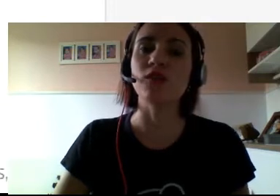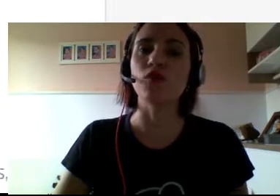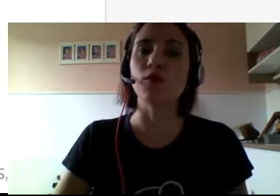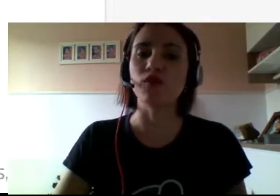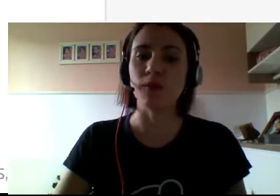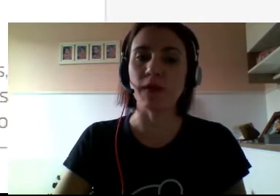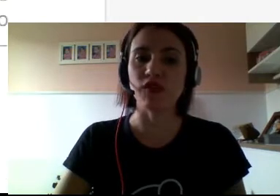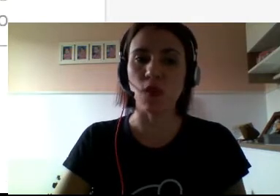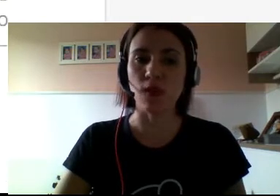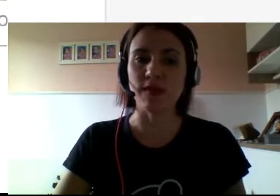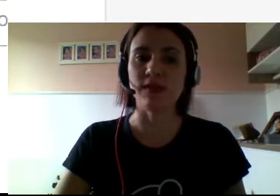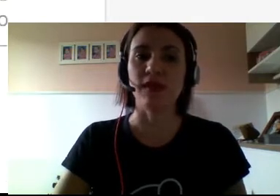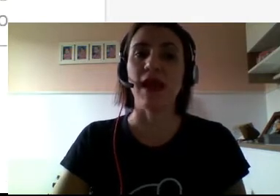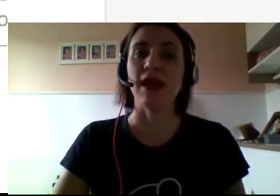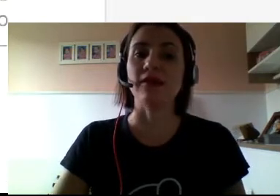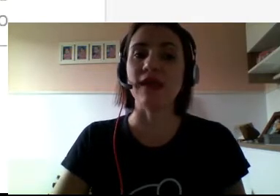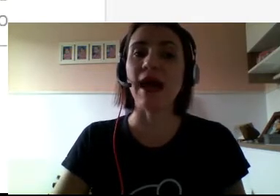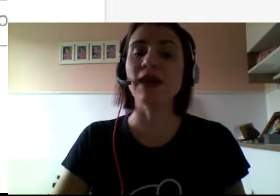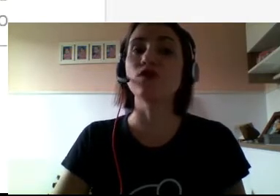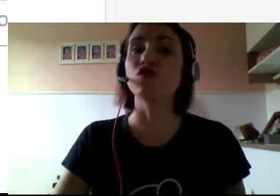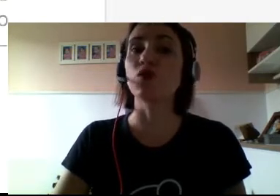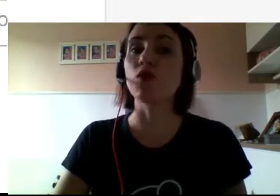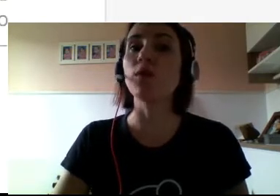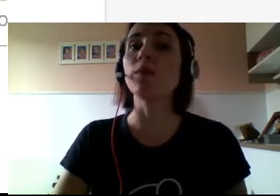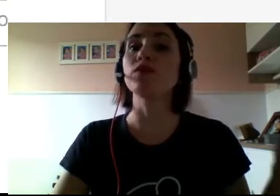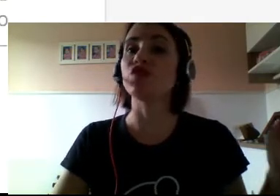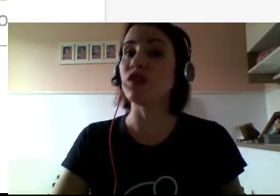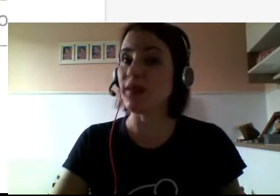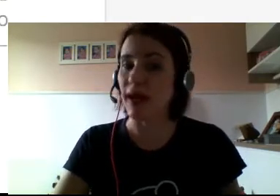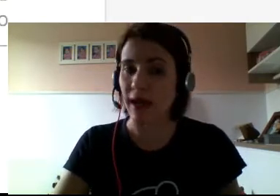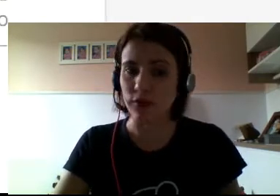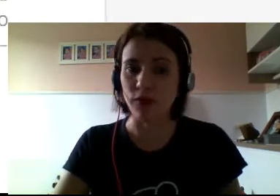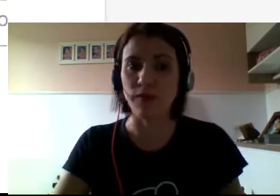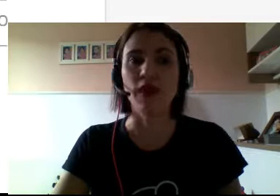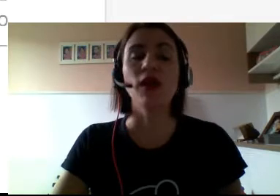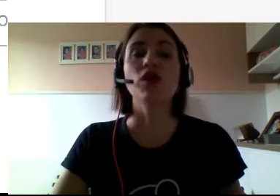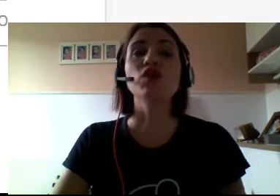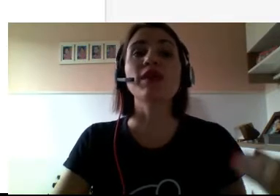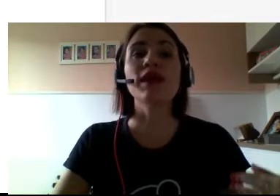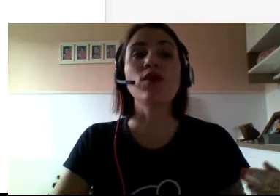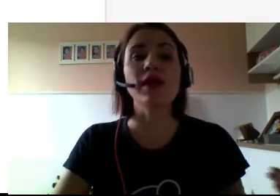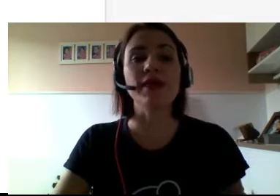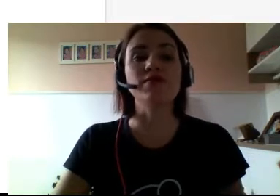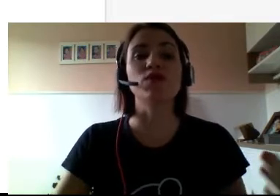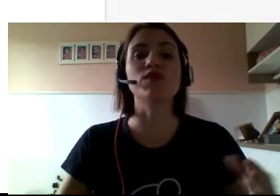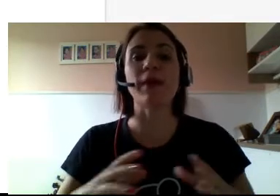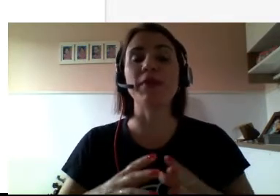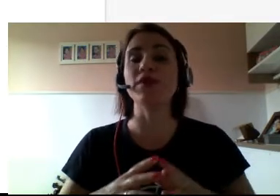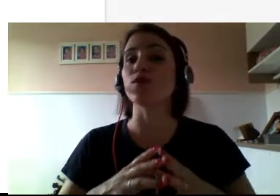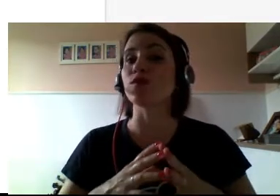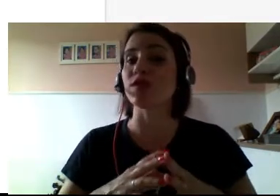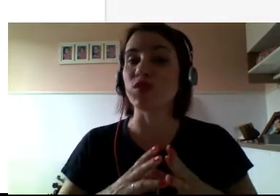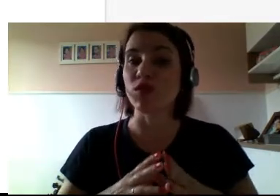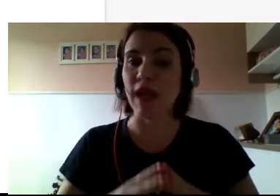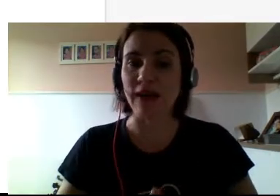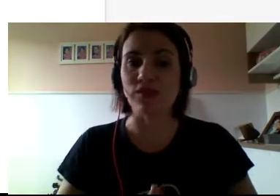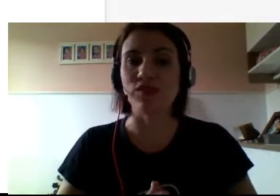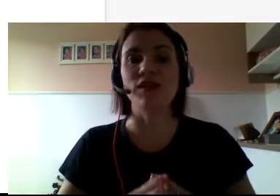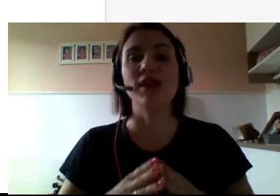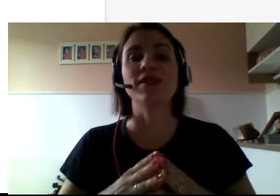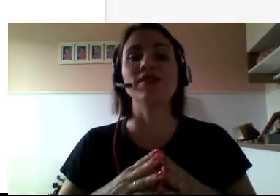atentamente um grupo de pessoas ensaio de um grupo de teatro no decorrer dos Capítulos